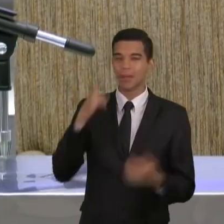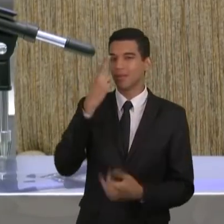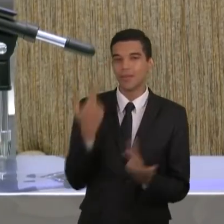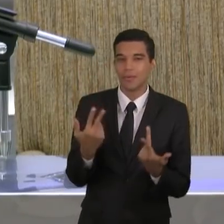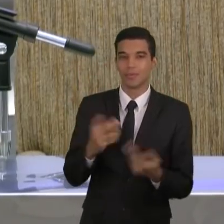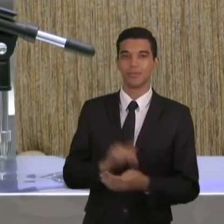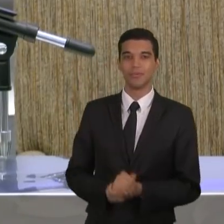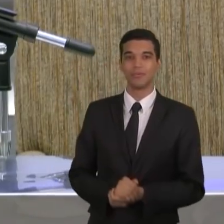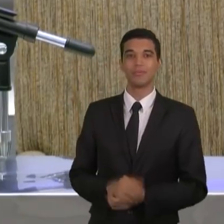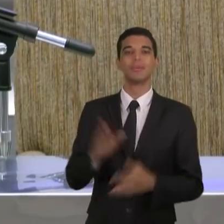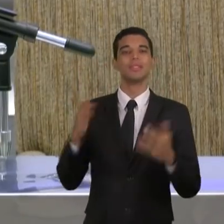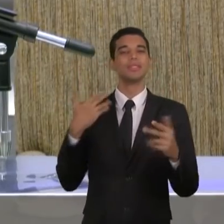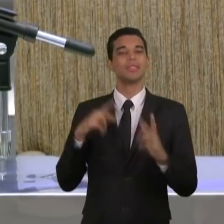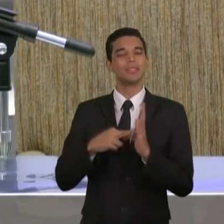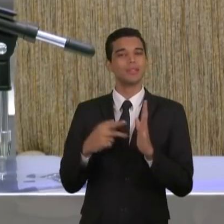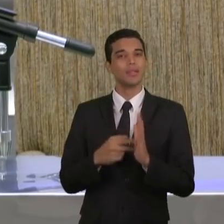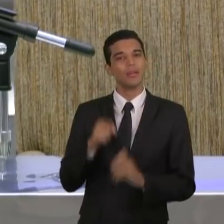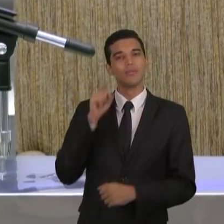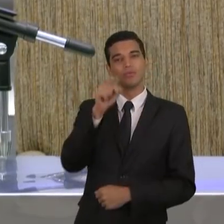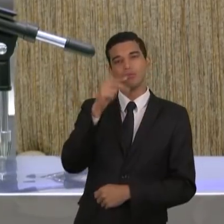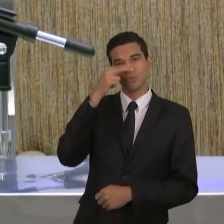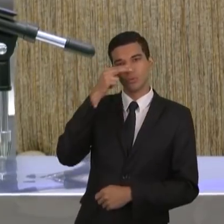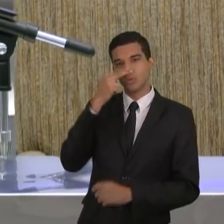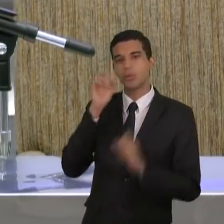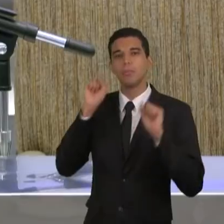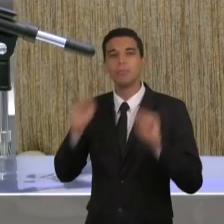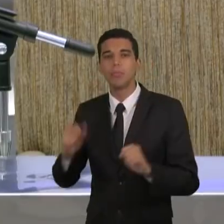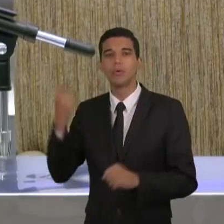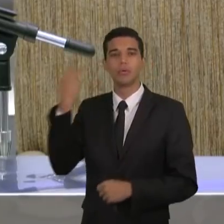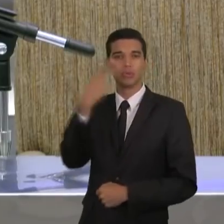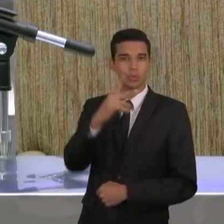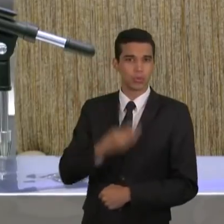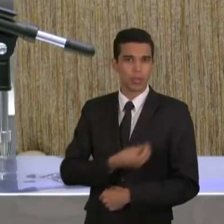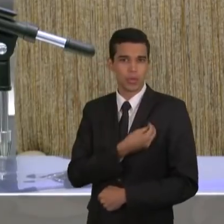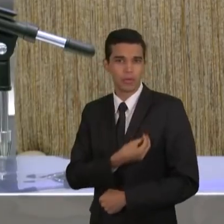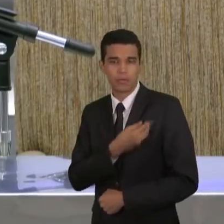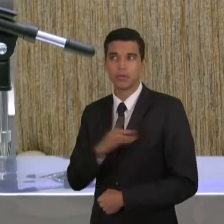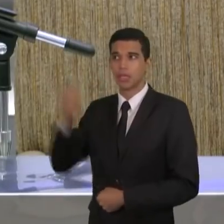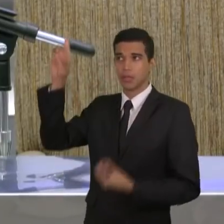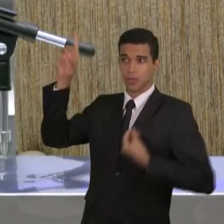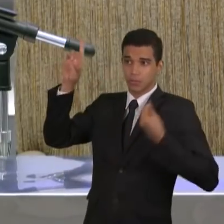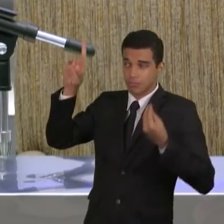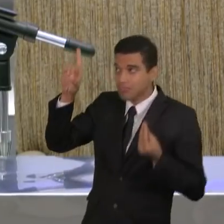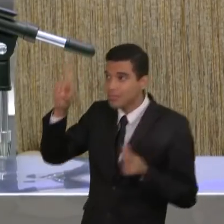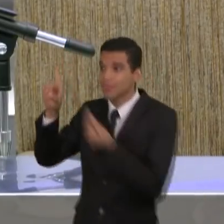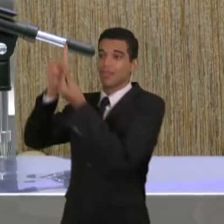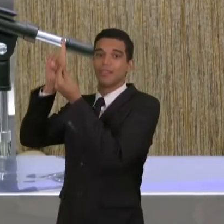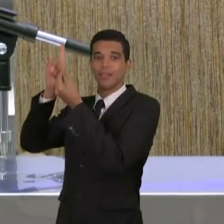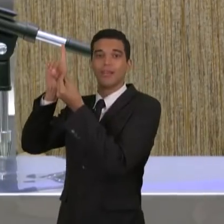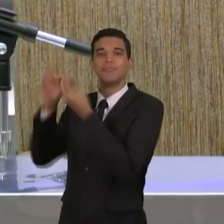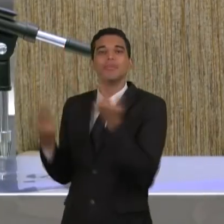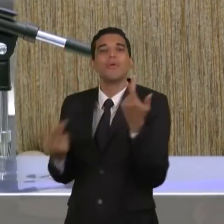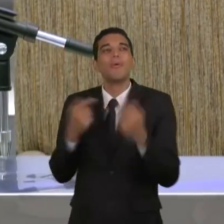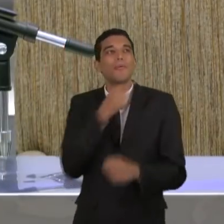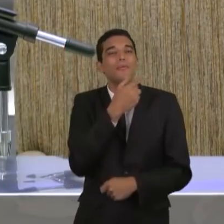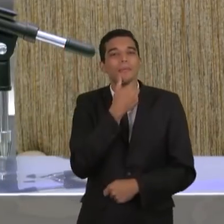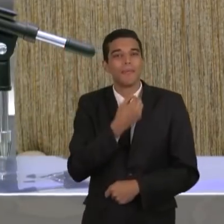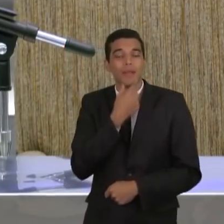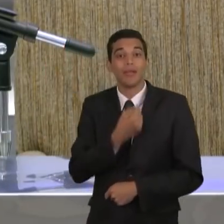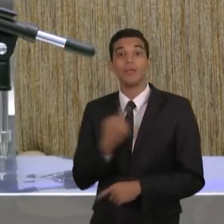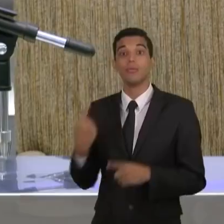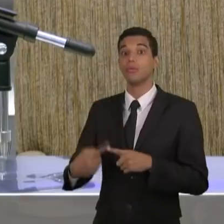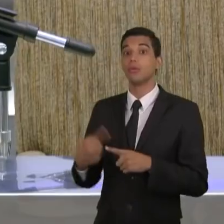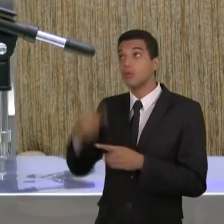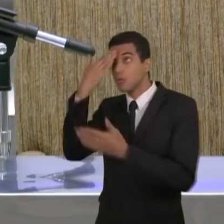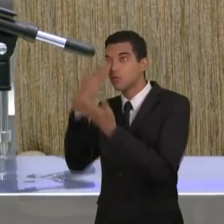Sabendo de que ele vai estar ali para segurar você eu posso até falhar eu posso até errar ele pode até escorregar da minha mão mas